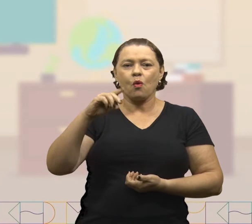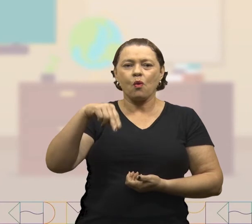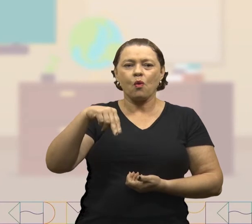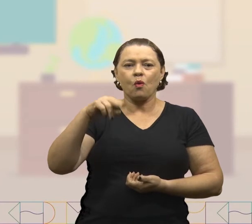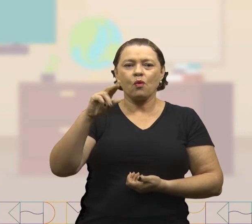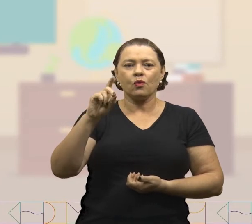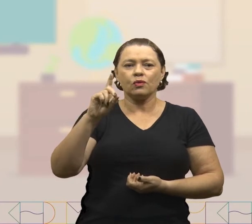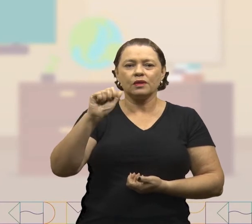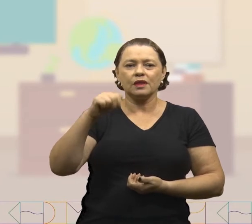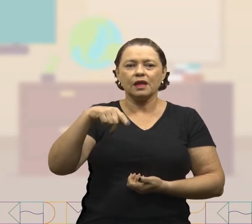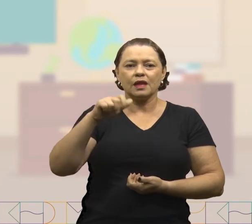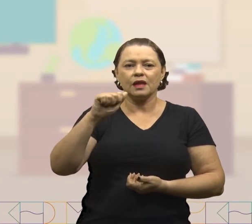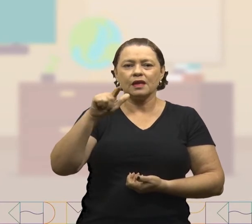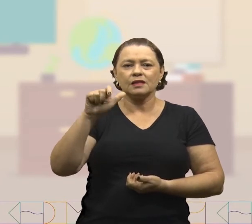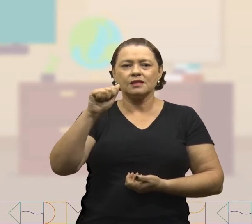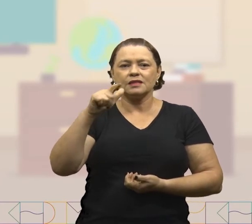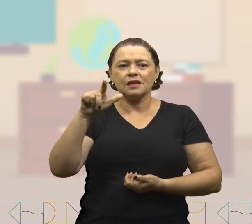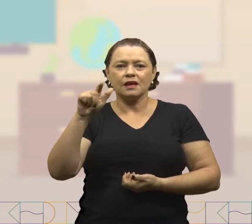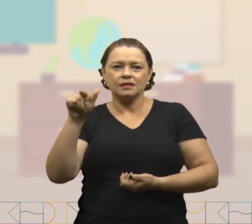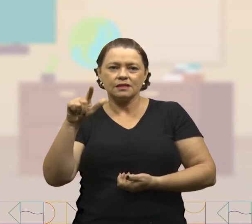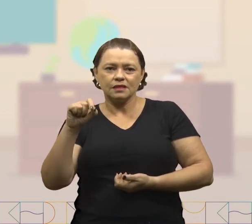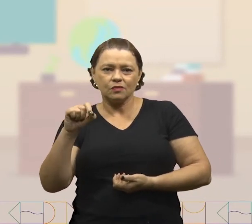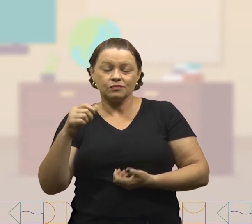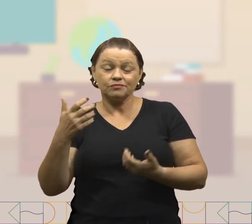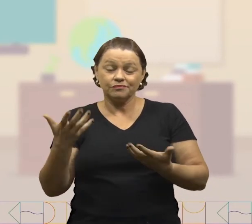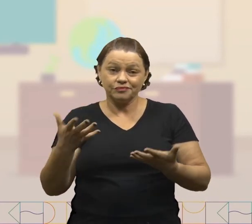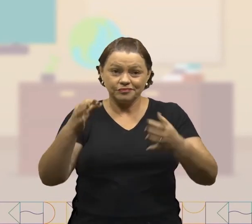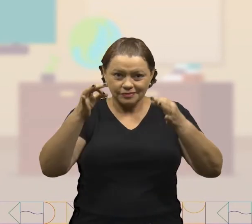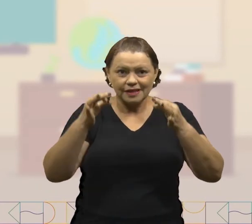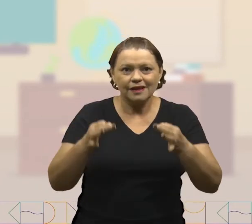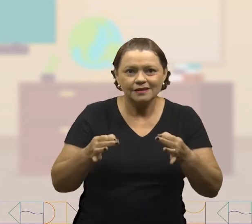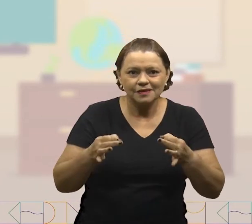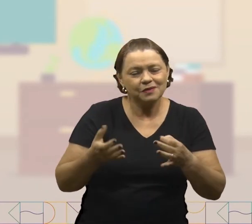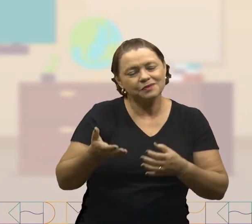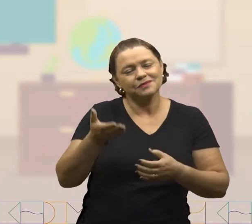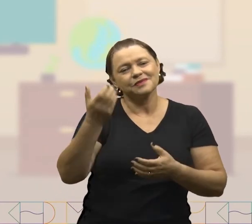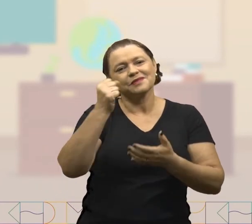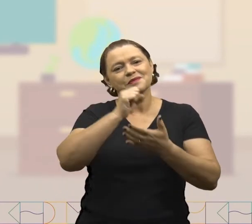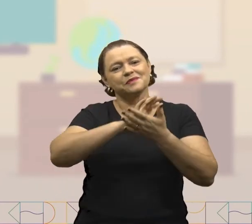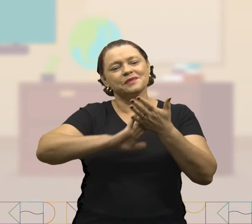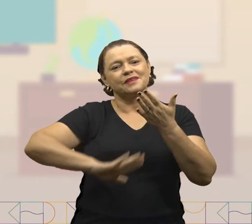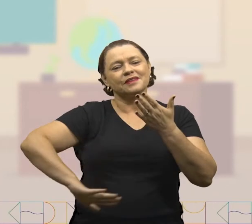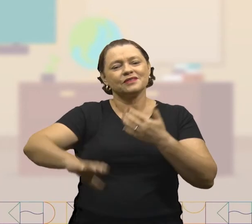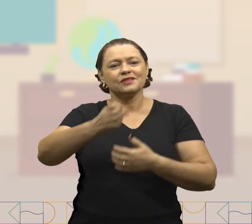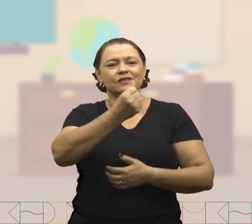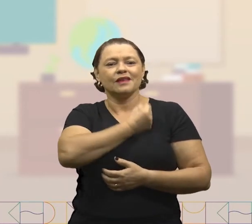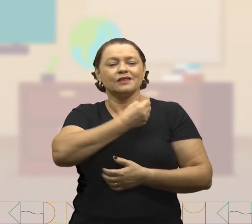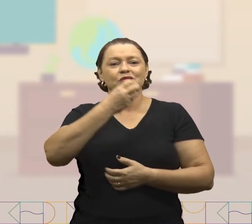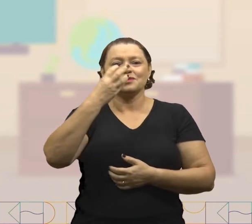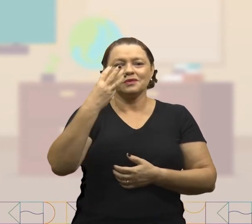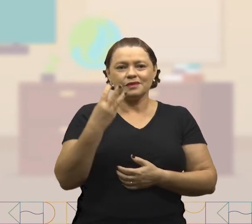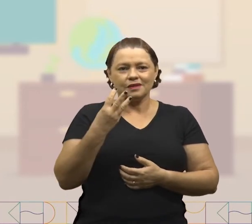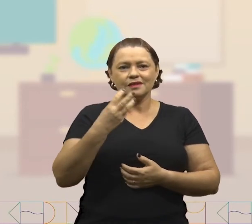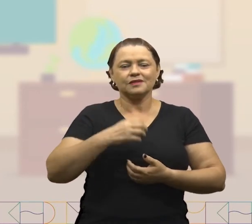Condensação. Acertou? Então, vamos para a atividade número 3.